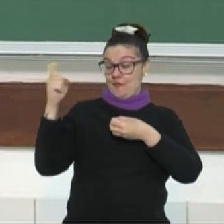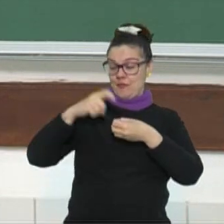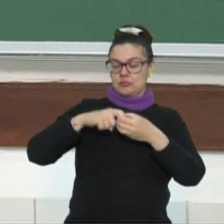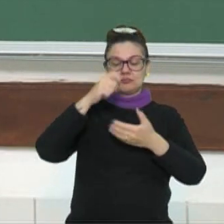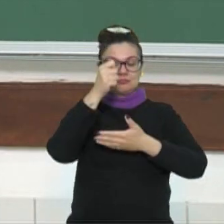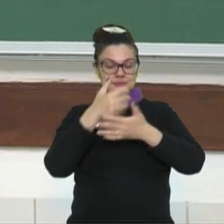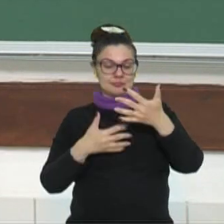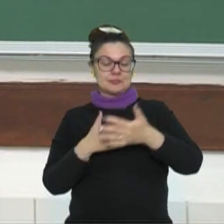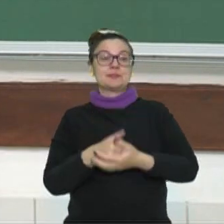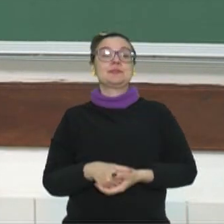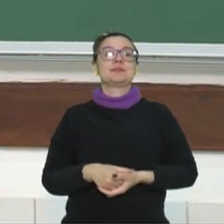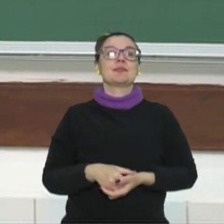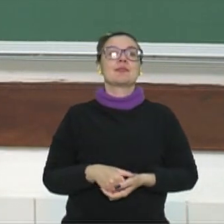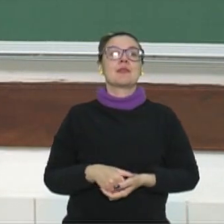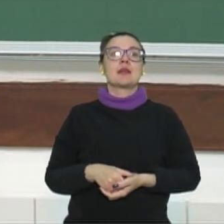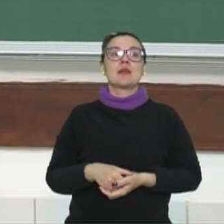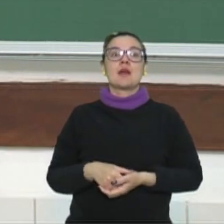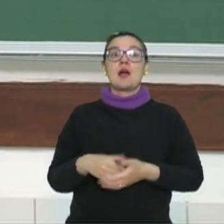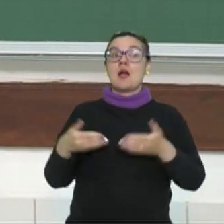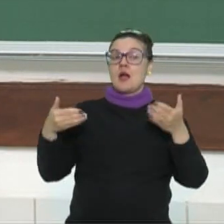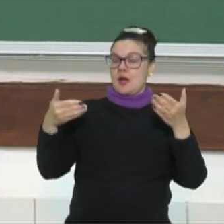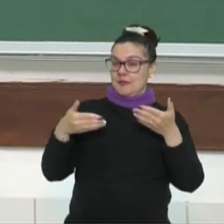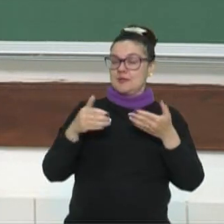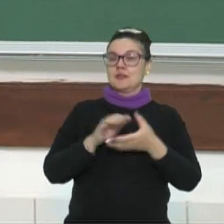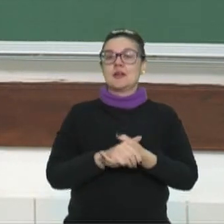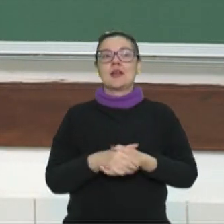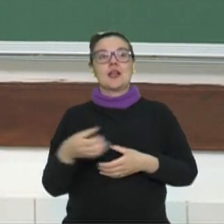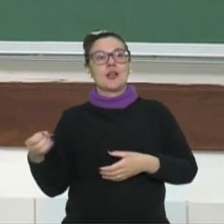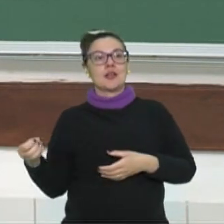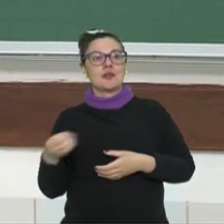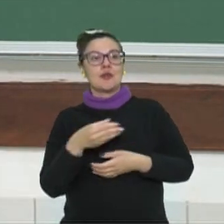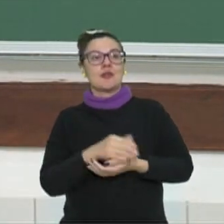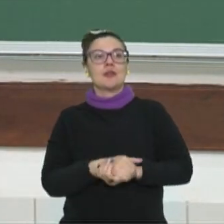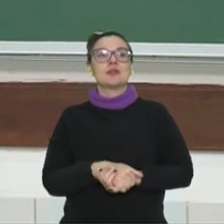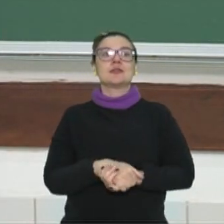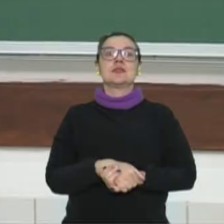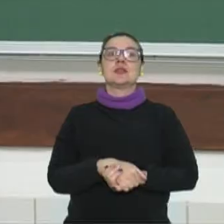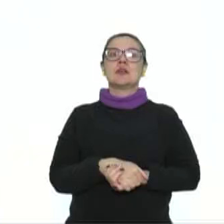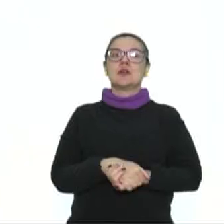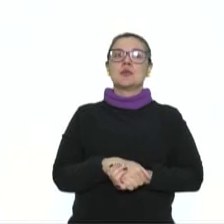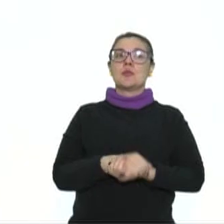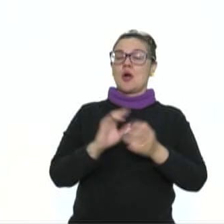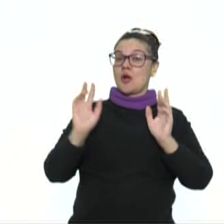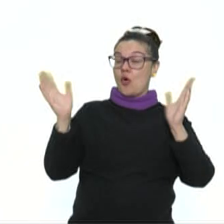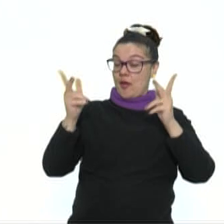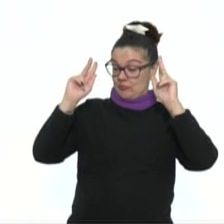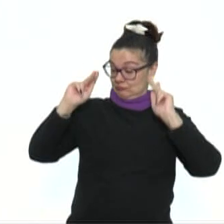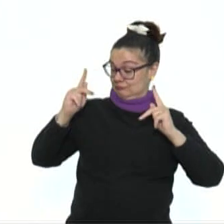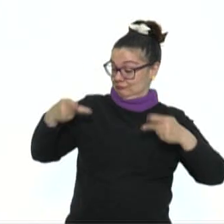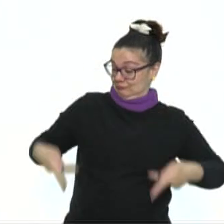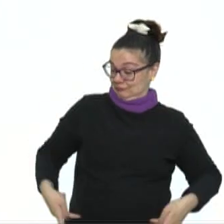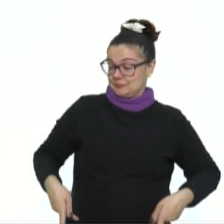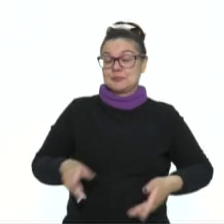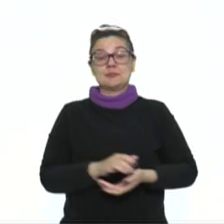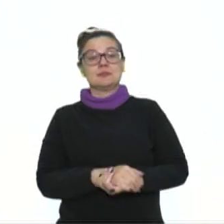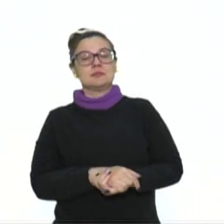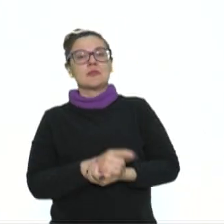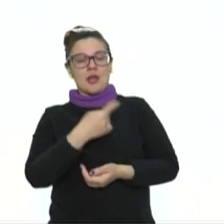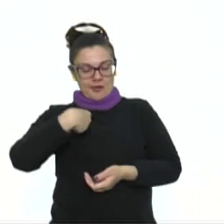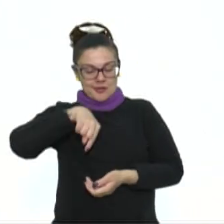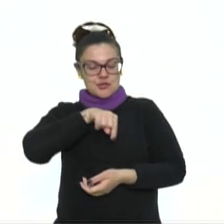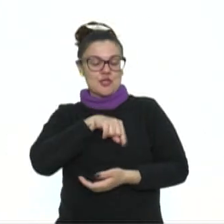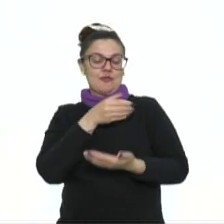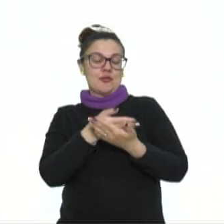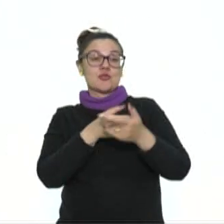de conteúdos e vamos para um tema já da modernidade, então o humanismo. nós vamos verificar que no